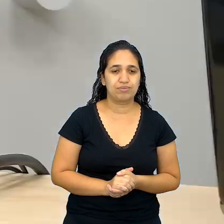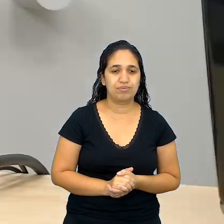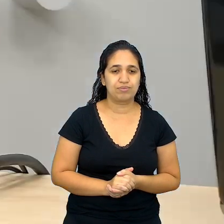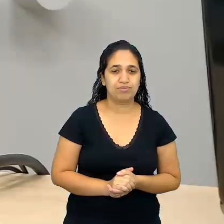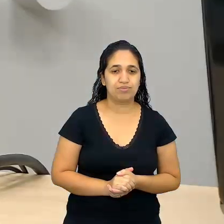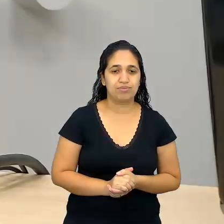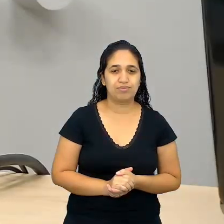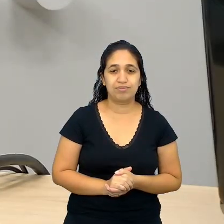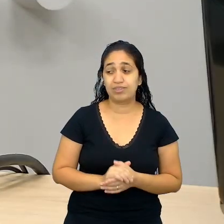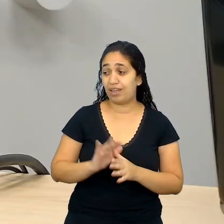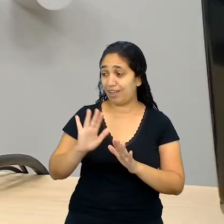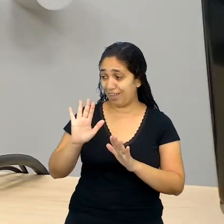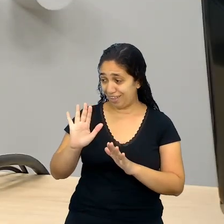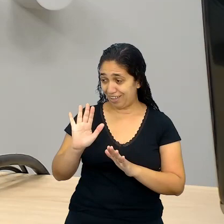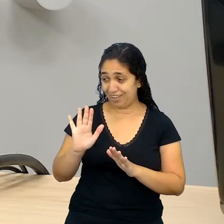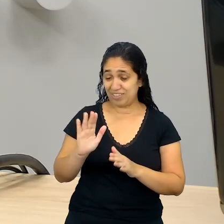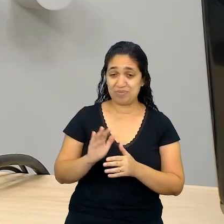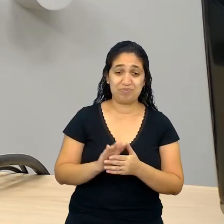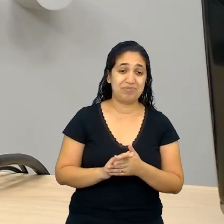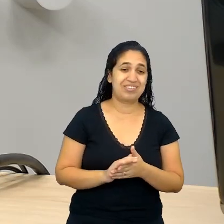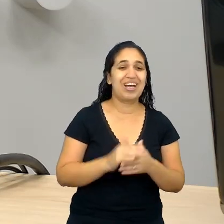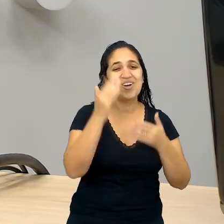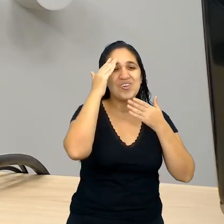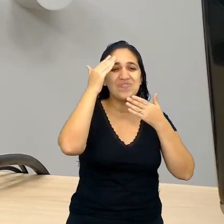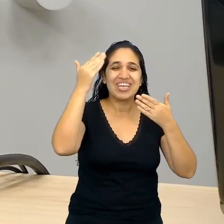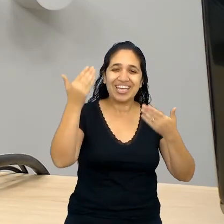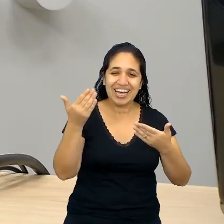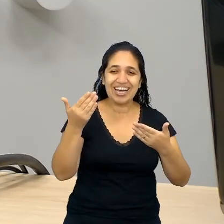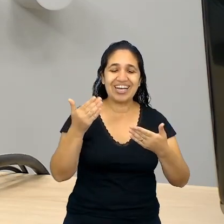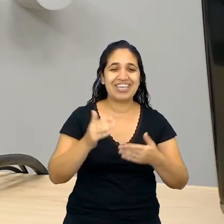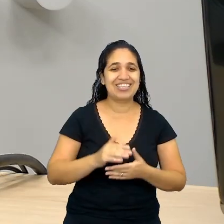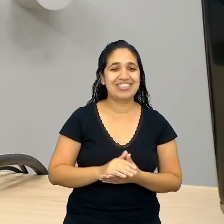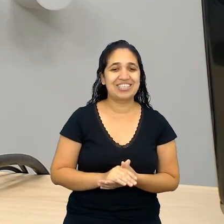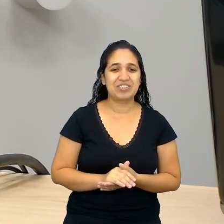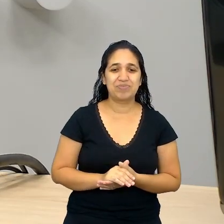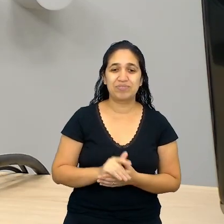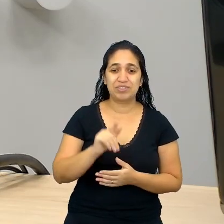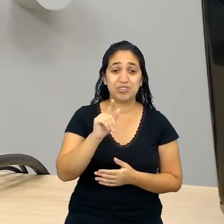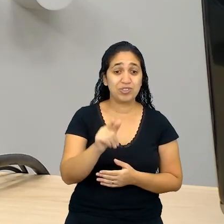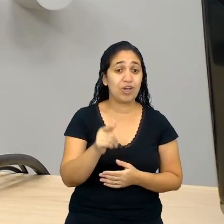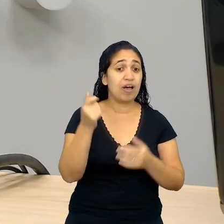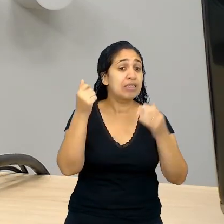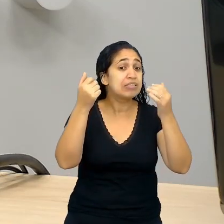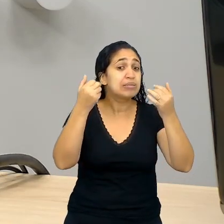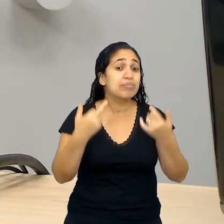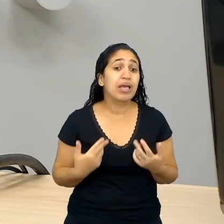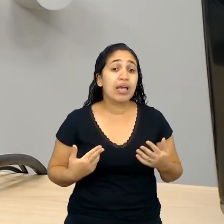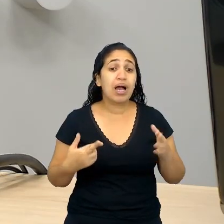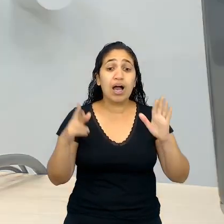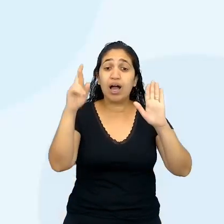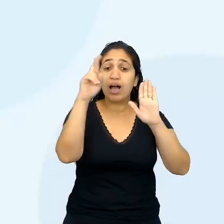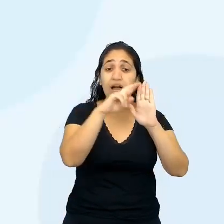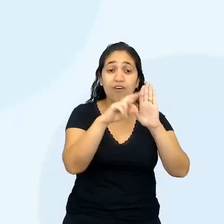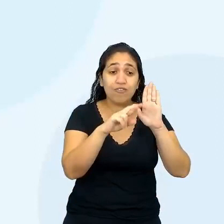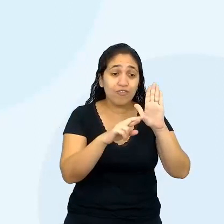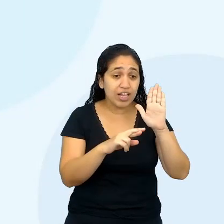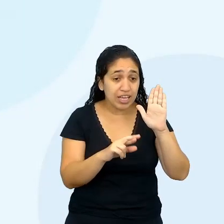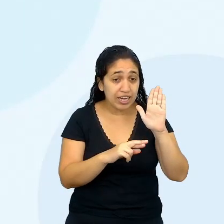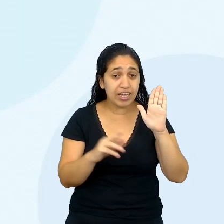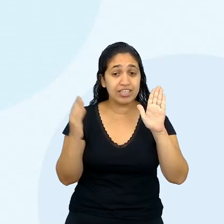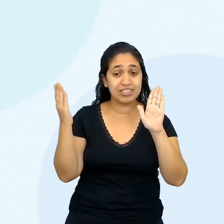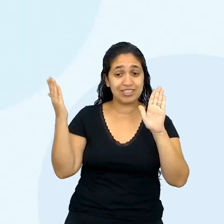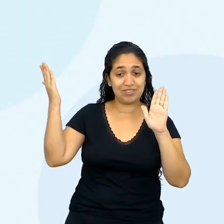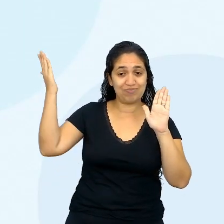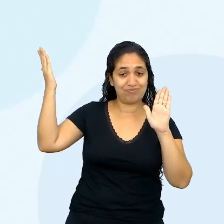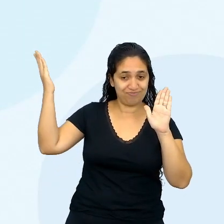Só queria, antes de passar a palavra para o Edson, obrigada, produção, só passar para vocês algumas referências, né, do que a Rita comentou e do que a gente vem